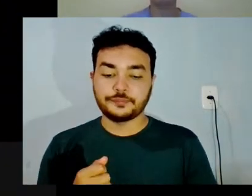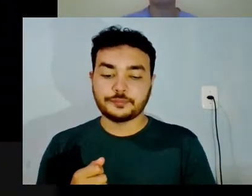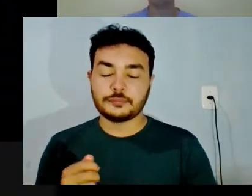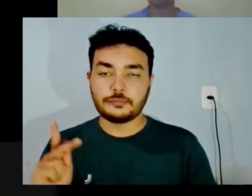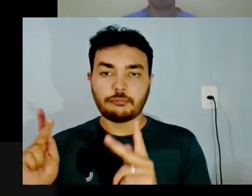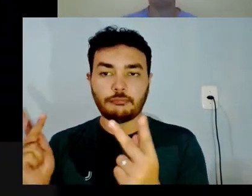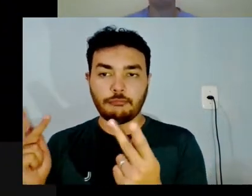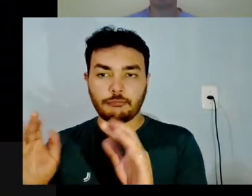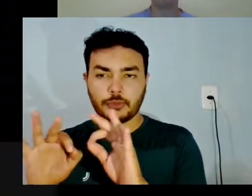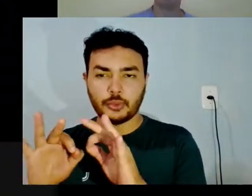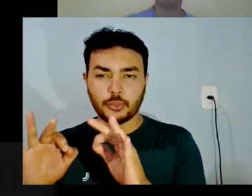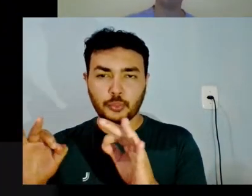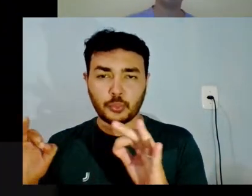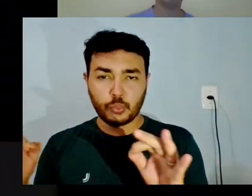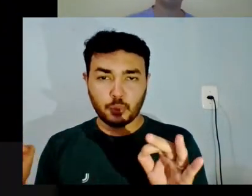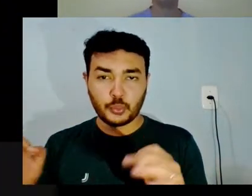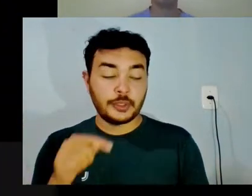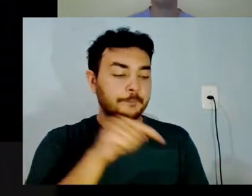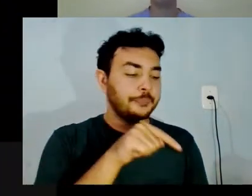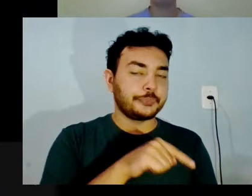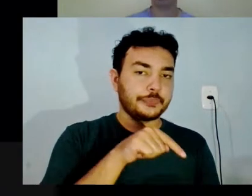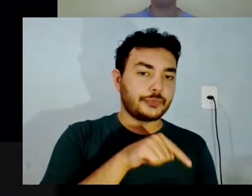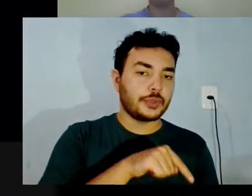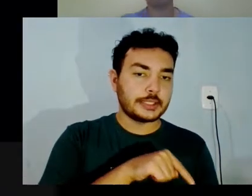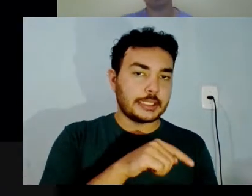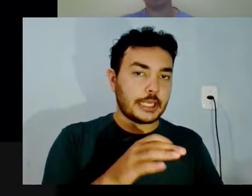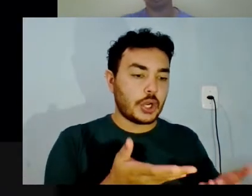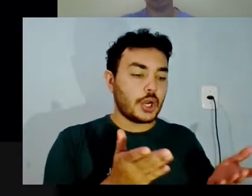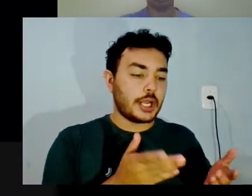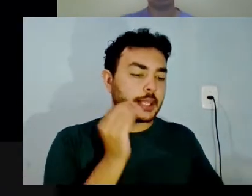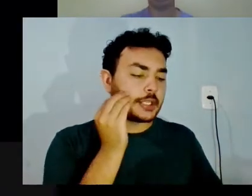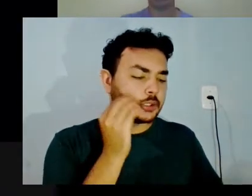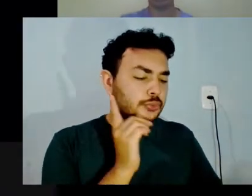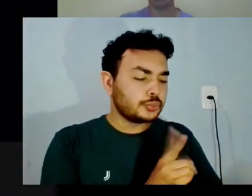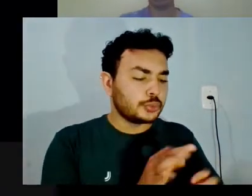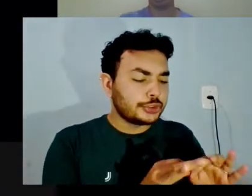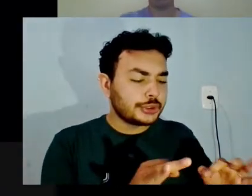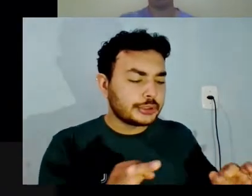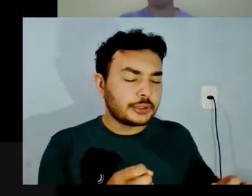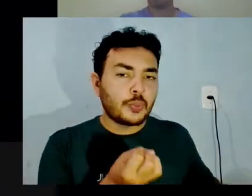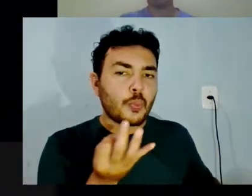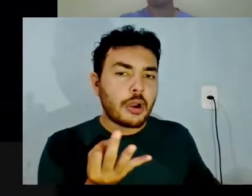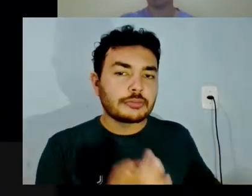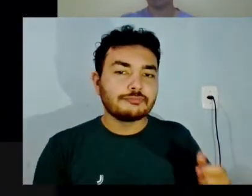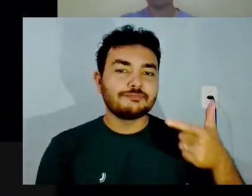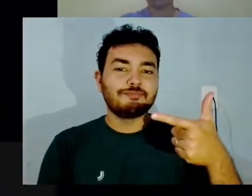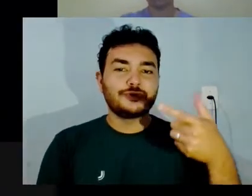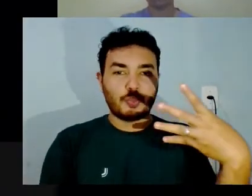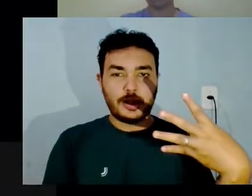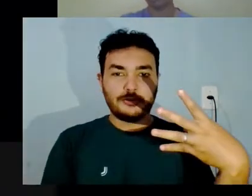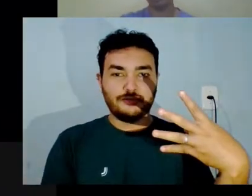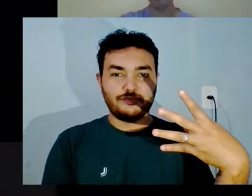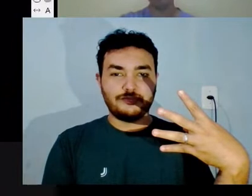eles calcularam, né, o teórico a partir da resolução dessa nova função de onda que eles encontraram, o obtido foi 24 vezes 10 a menos